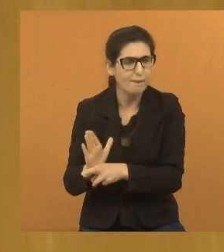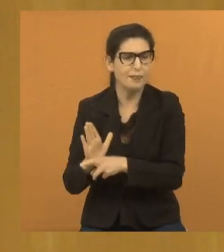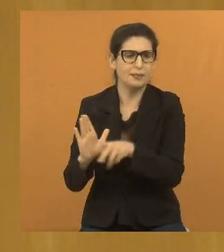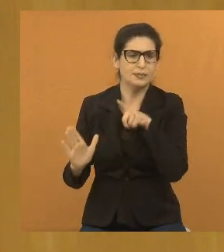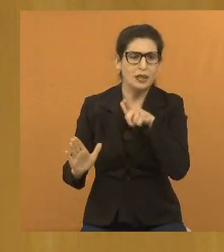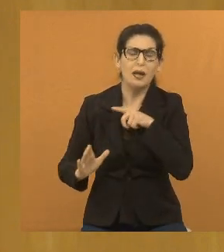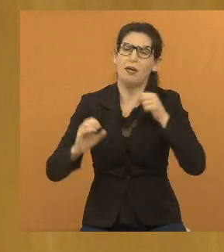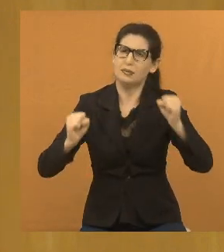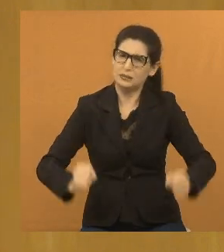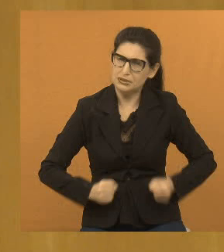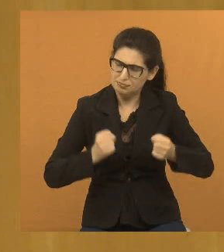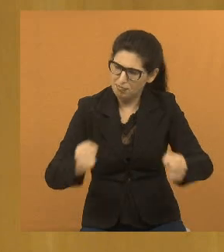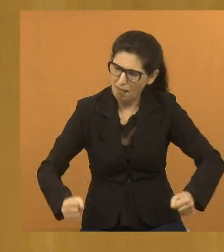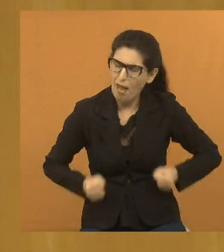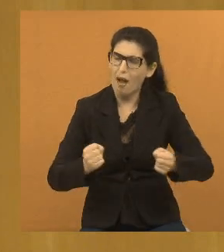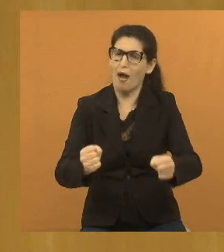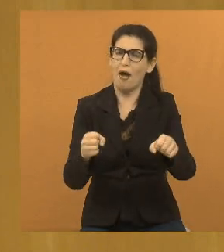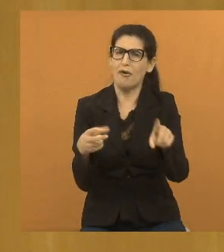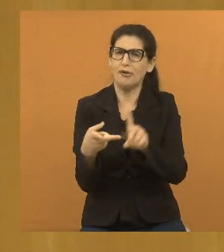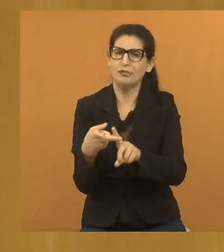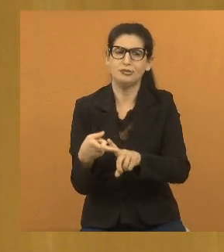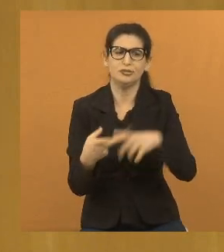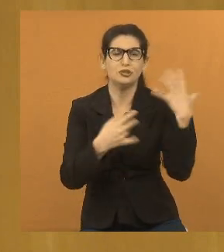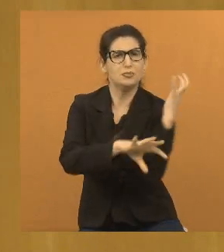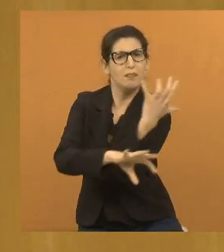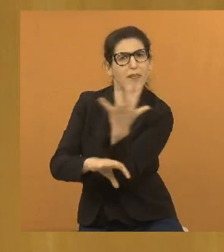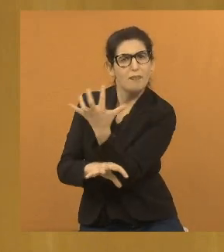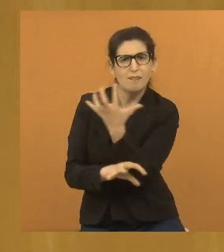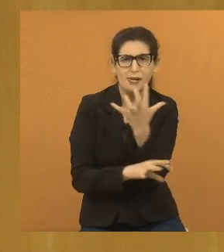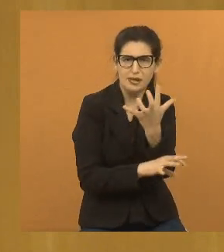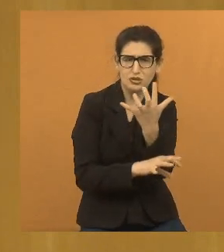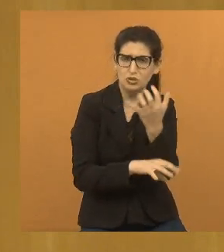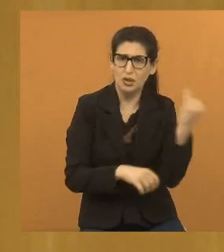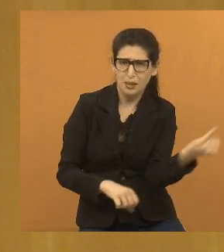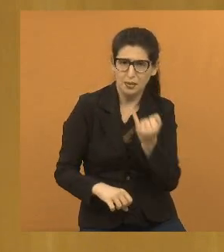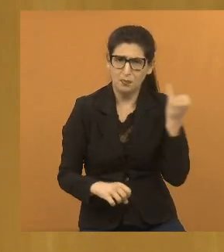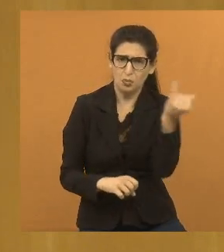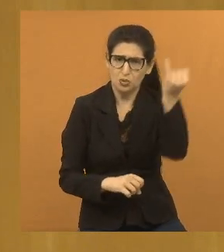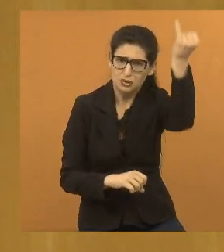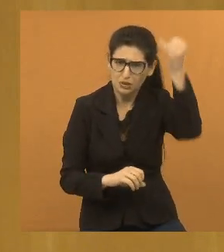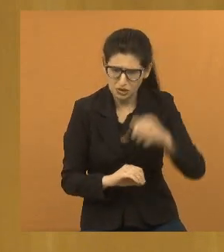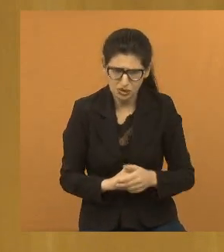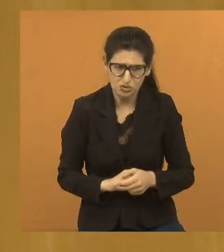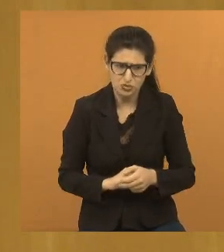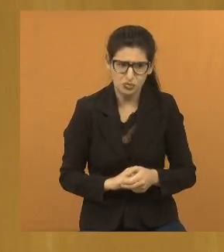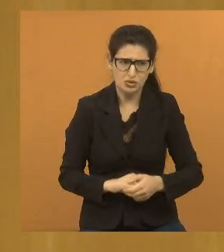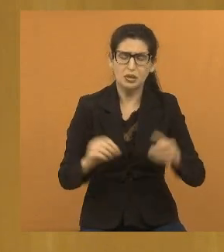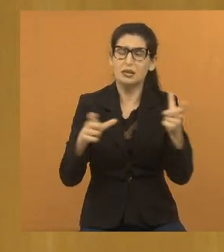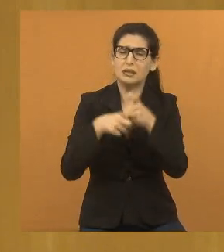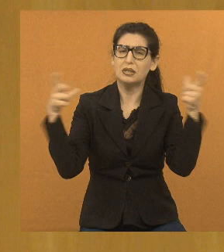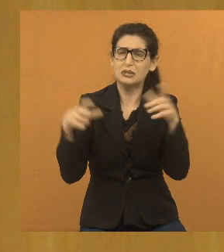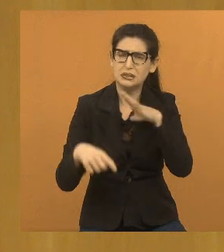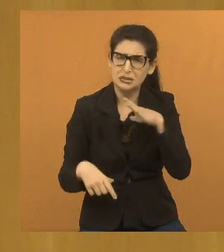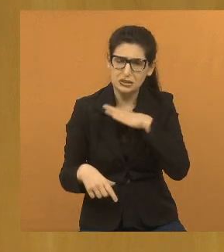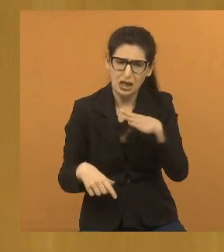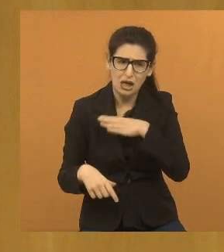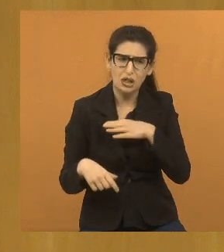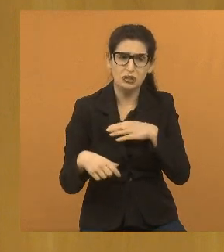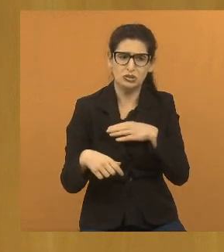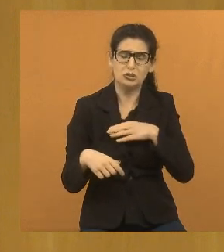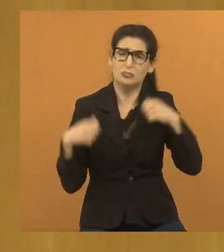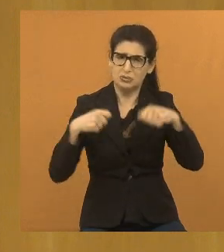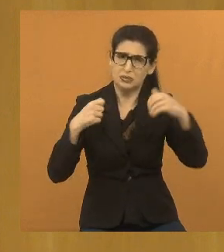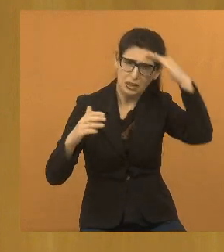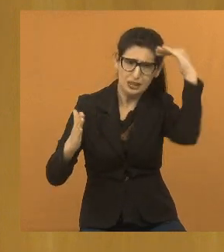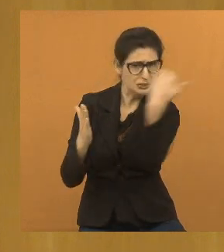da acessibilidade, a questão do meio ambiente, que é muito central hoje em dia em todos os grandes centros urbanos. Hoje,